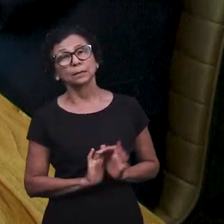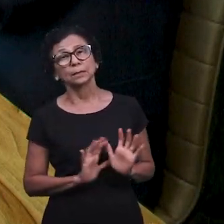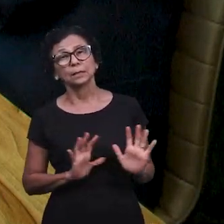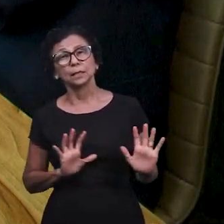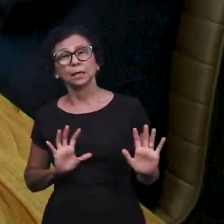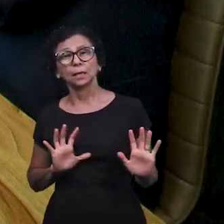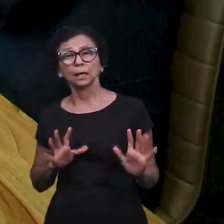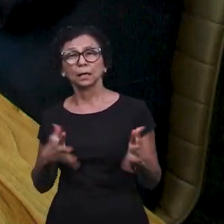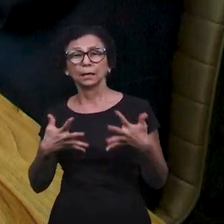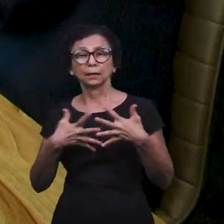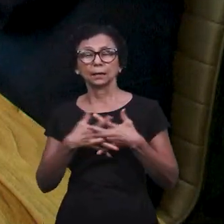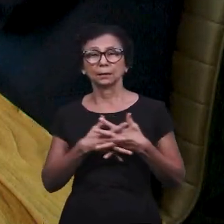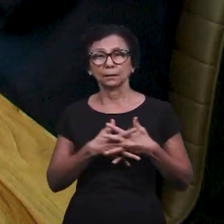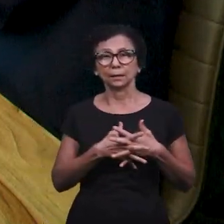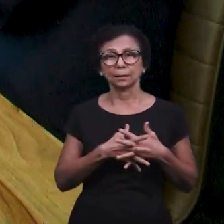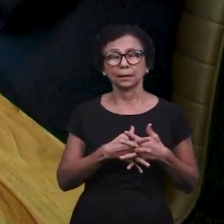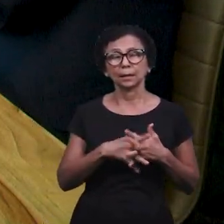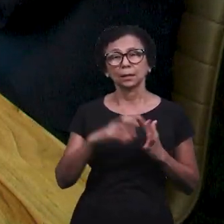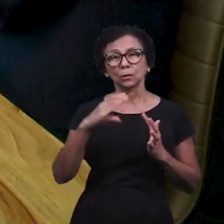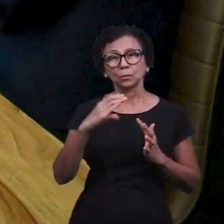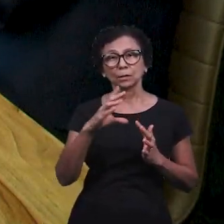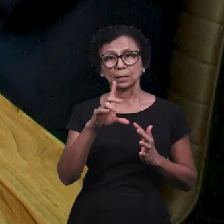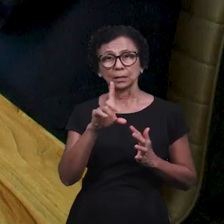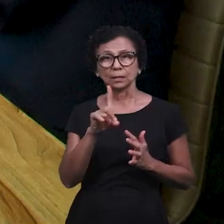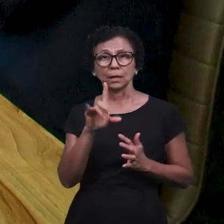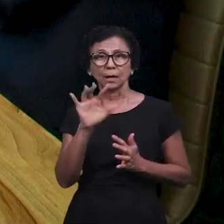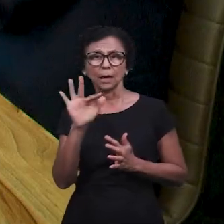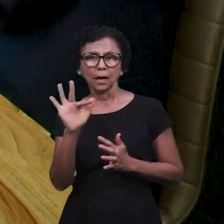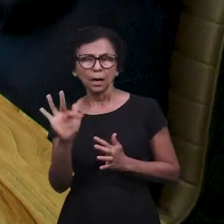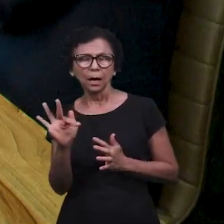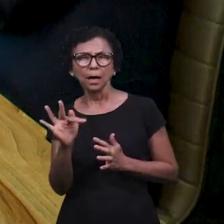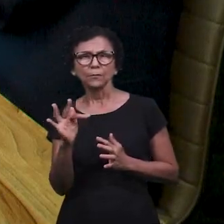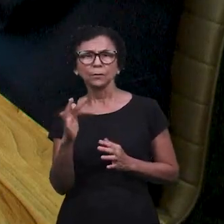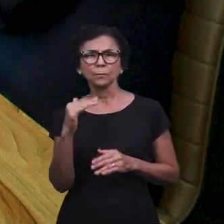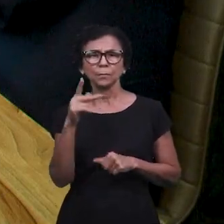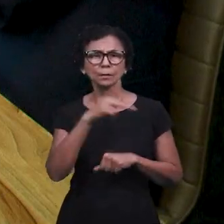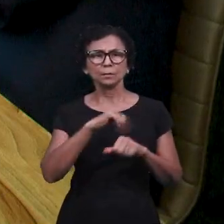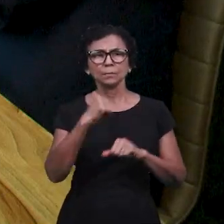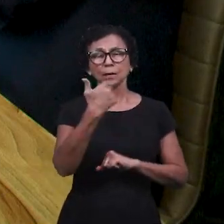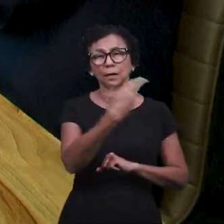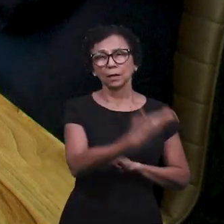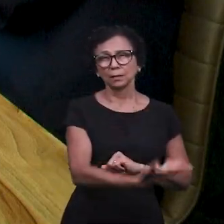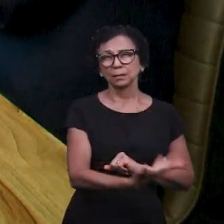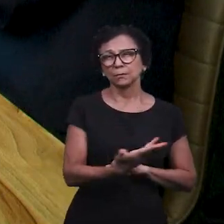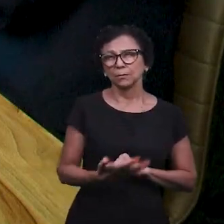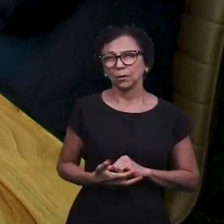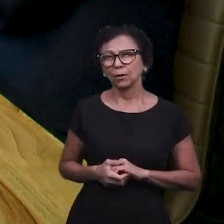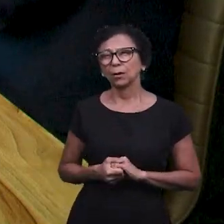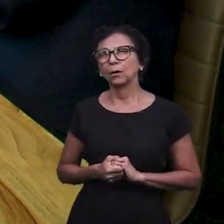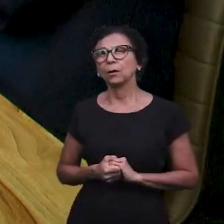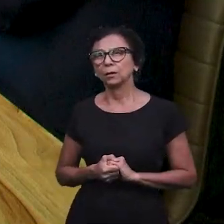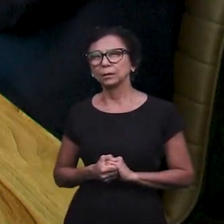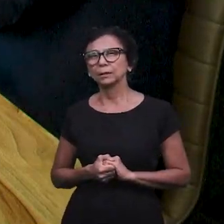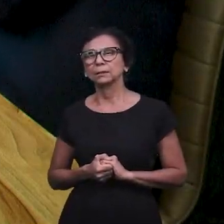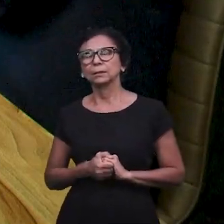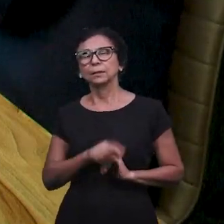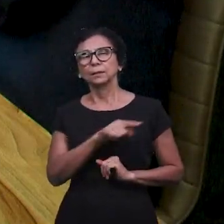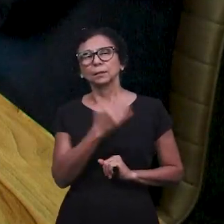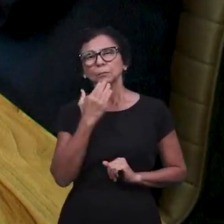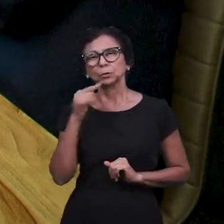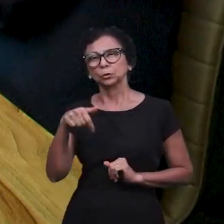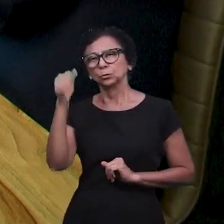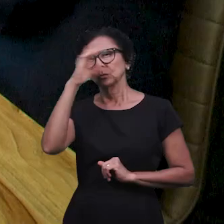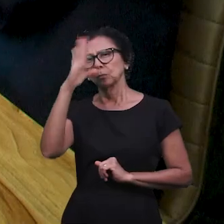mercado externo, inclusive, de outros países, para que o Brasil aderisse, adotasse e elaborasse uma lei anticorrupção aplicada ao